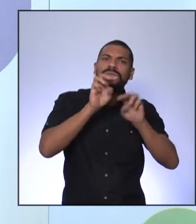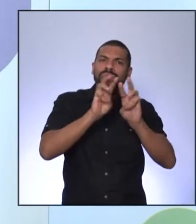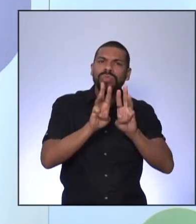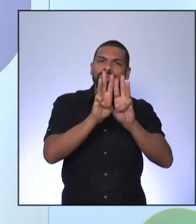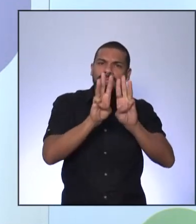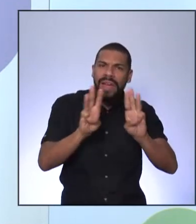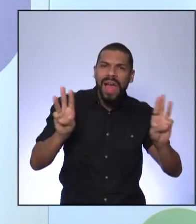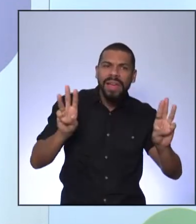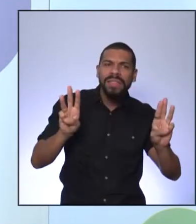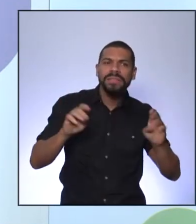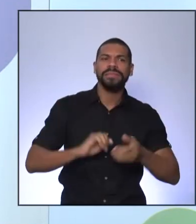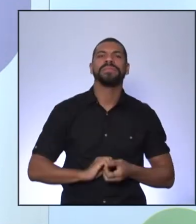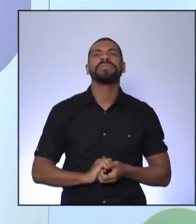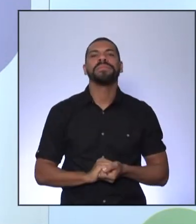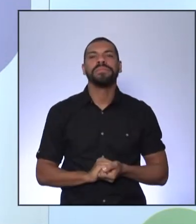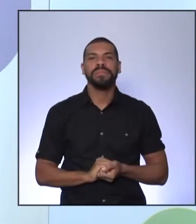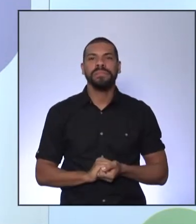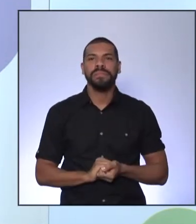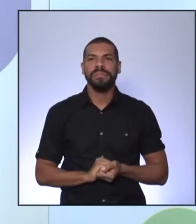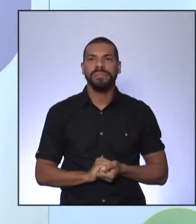que está disponível.